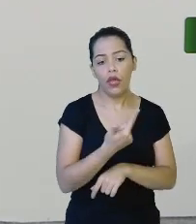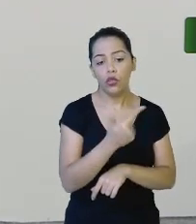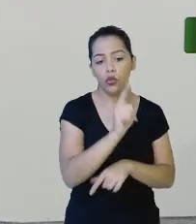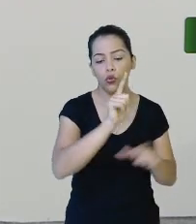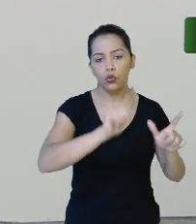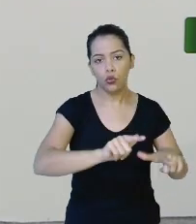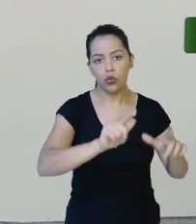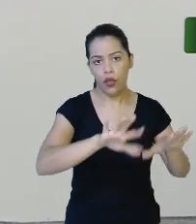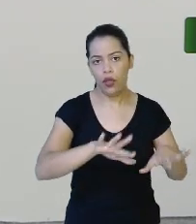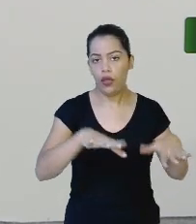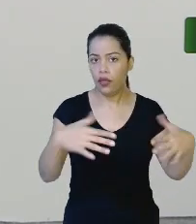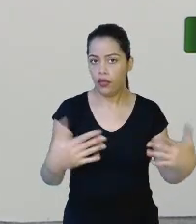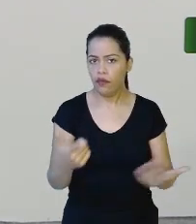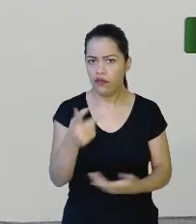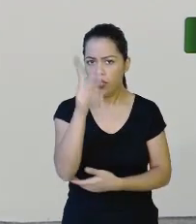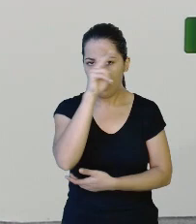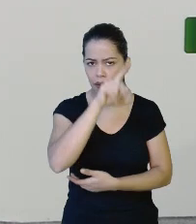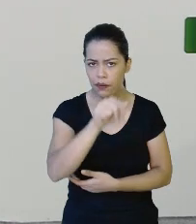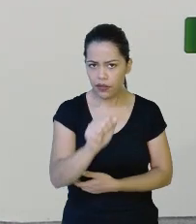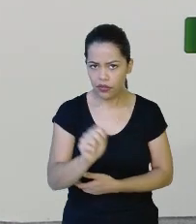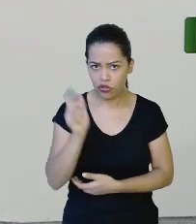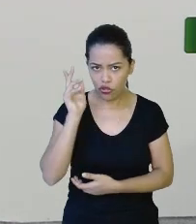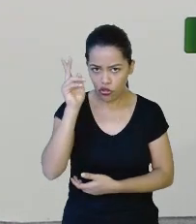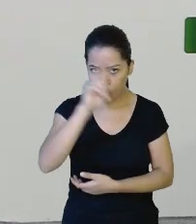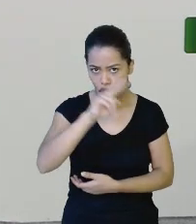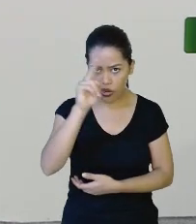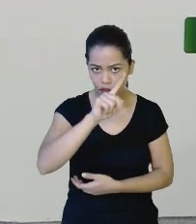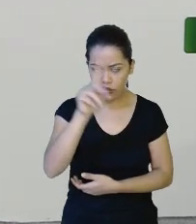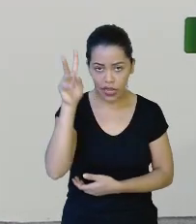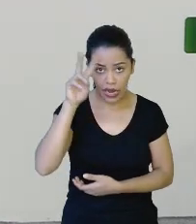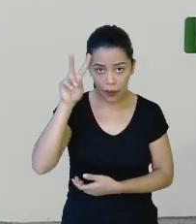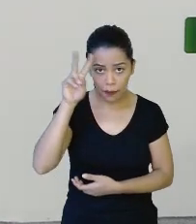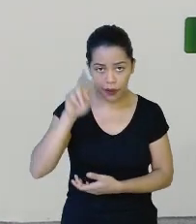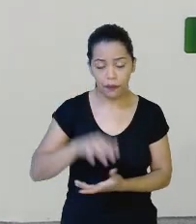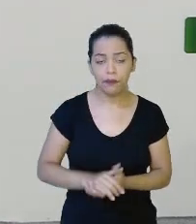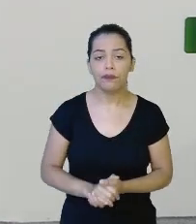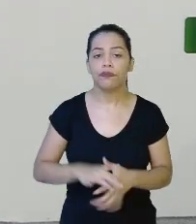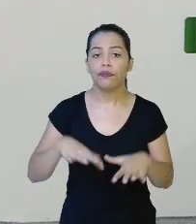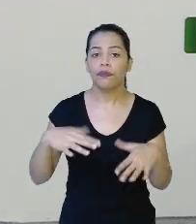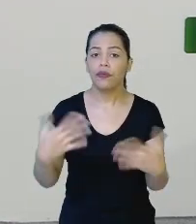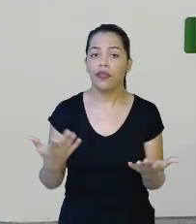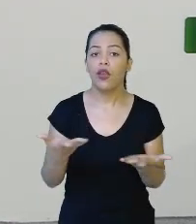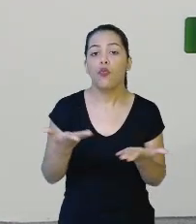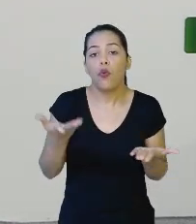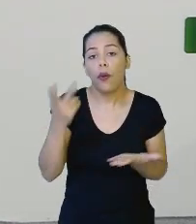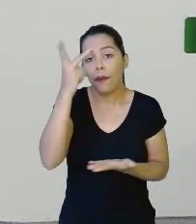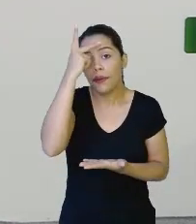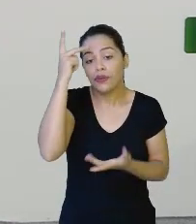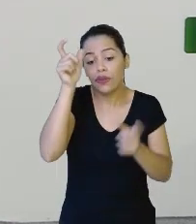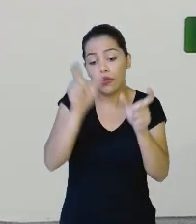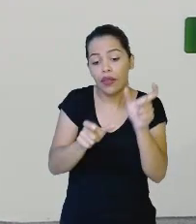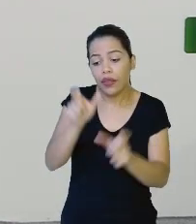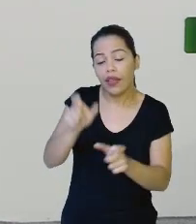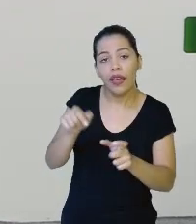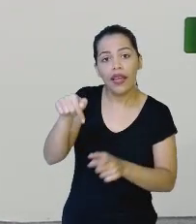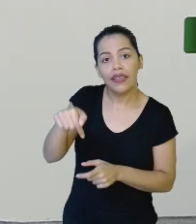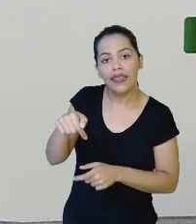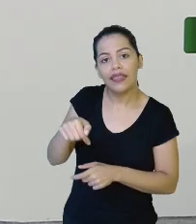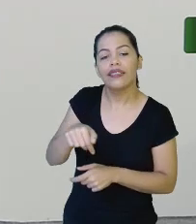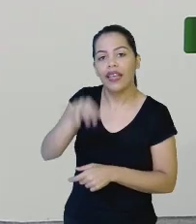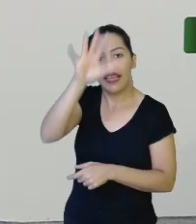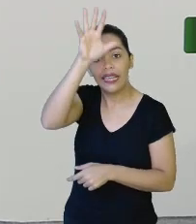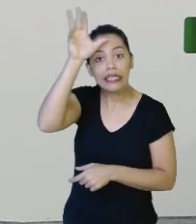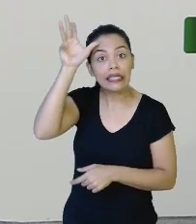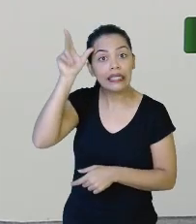história? Então, inicialmente, quem estava por aqui? Os indígenas, né? O povo nativo do